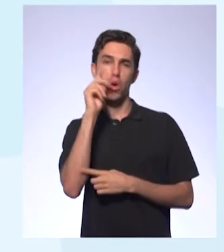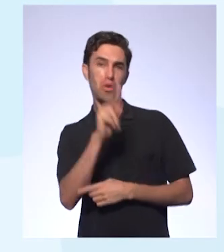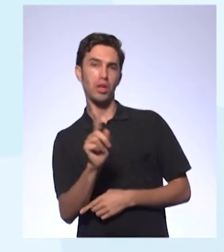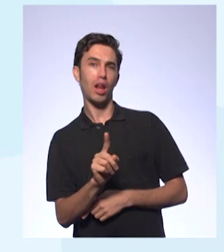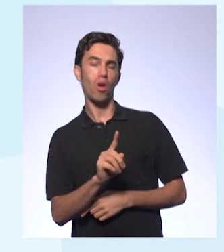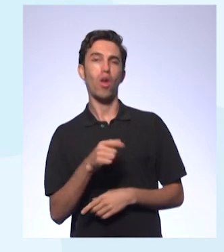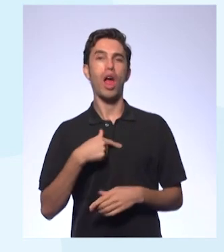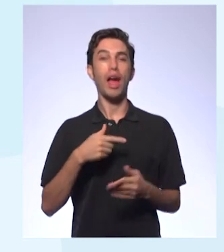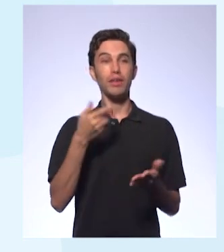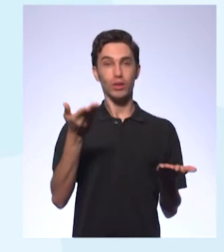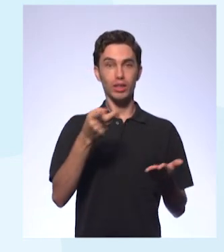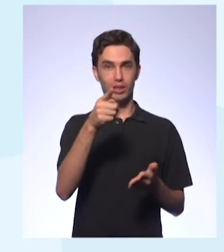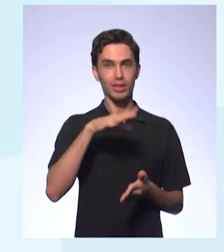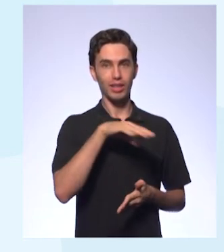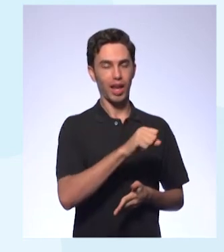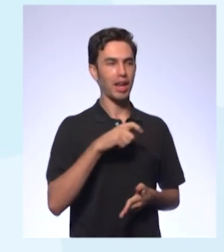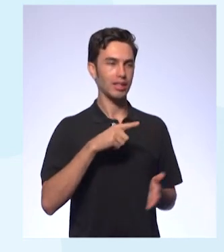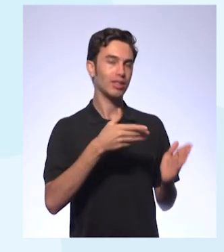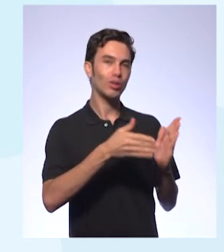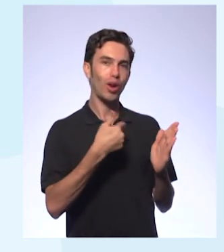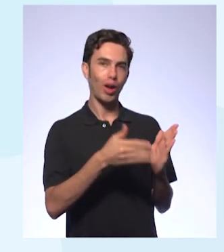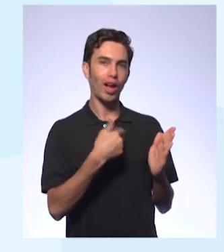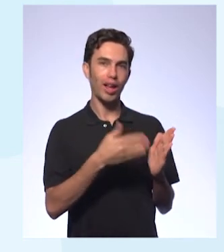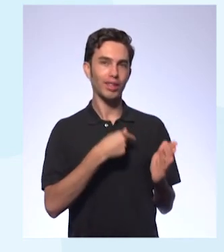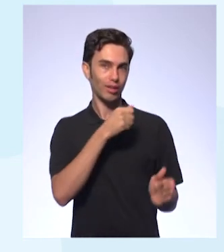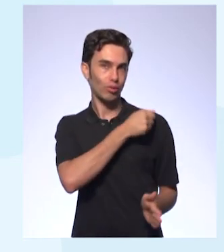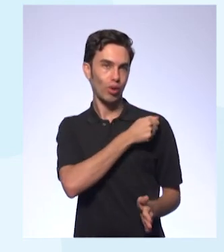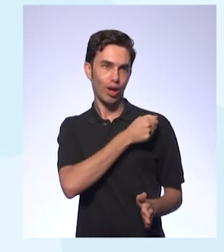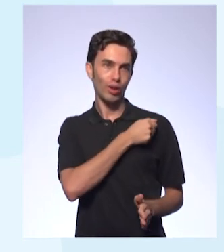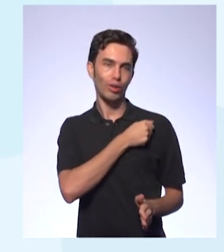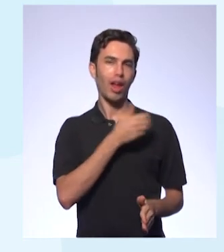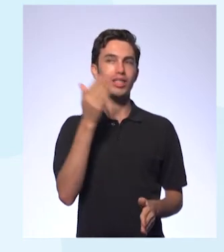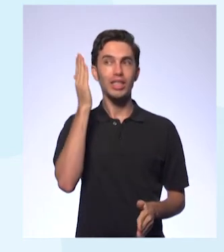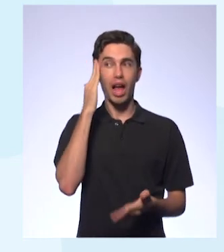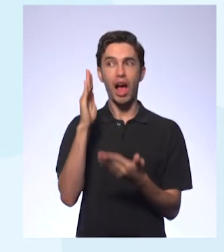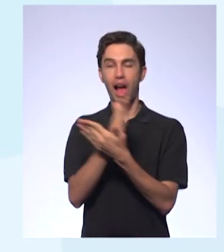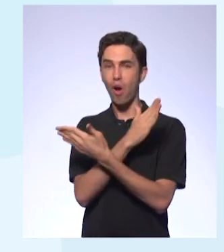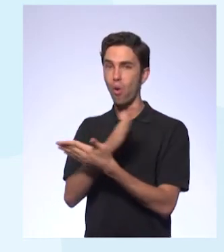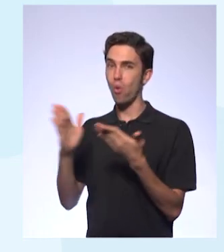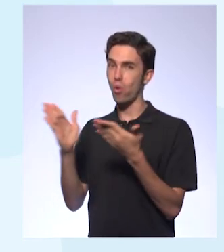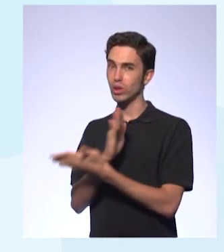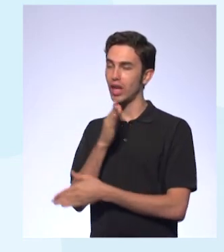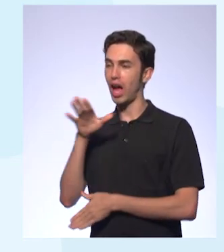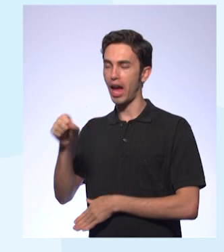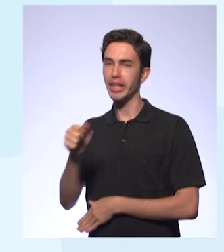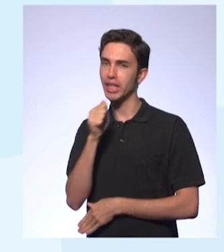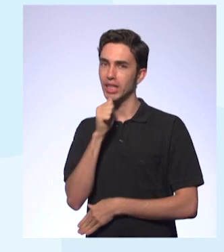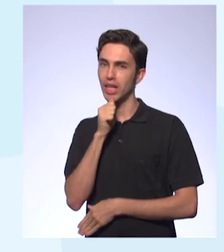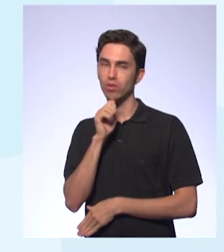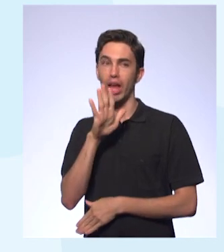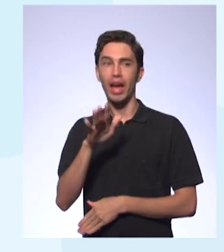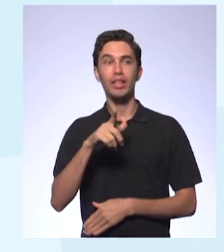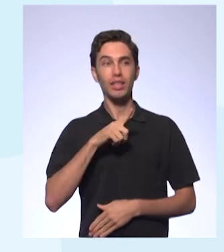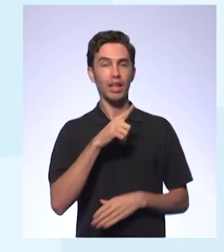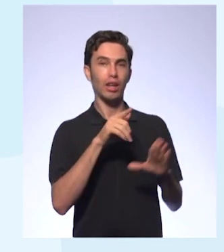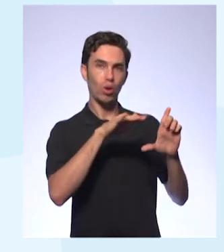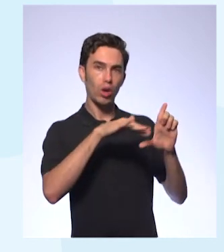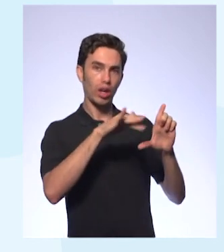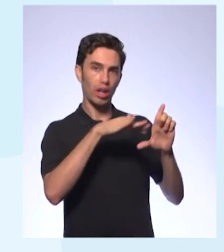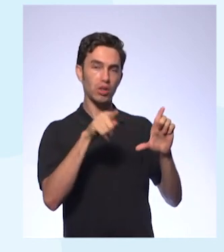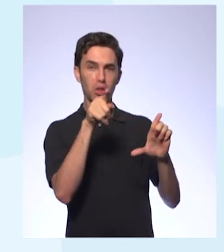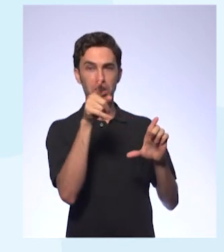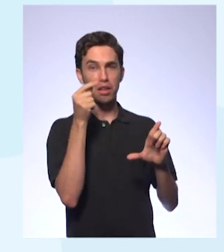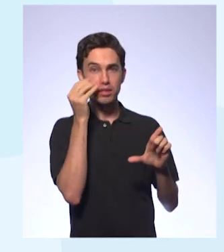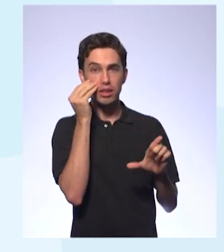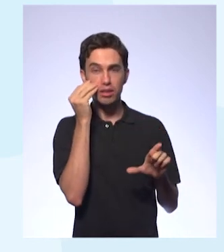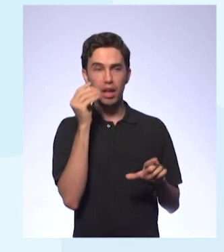aí caderno do aluno, tem gente que ainda não tem, nós já estamos sabendo disso. Tenho aí o QR Code, se vocês puderem baixar aí